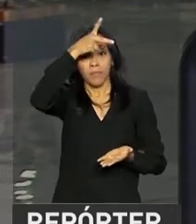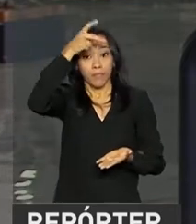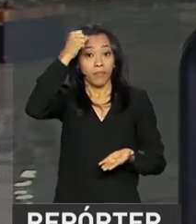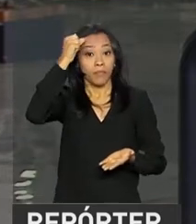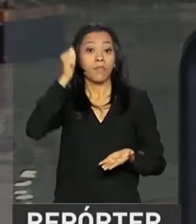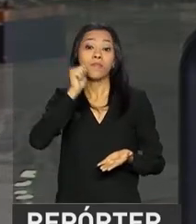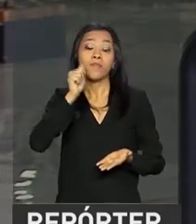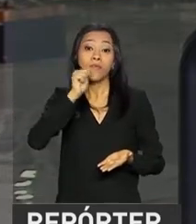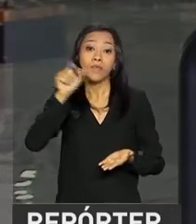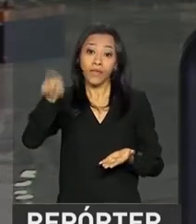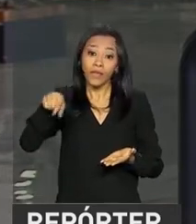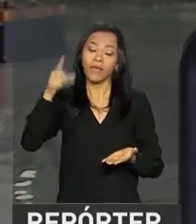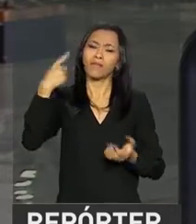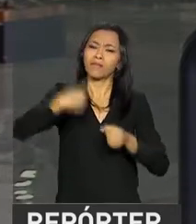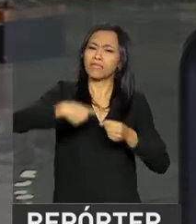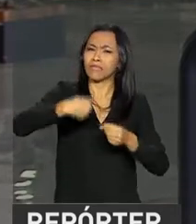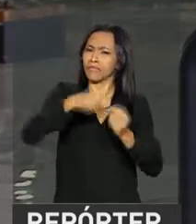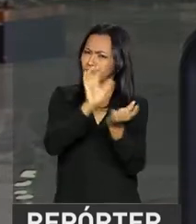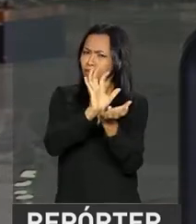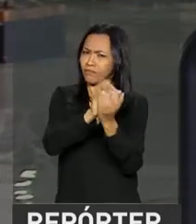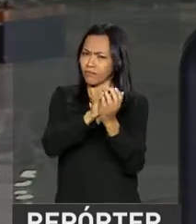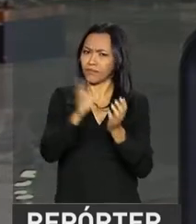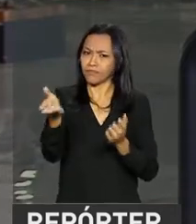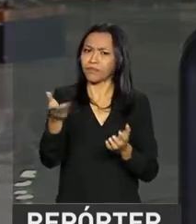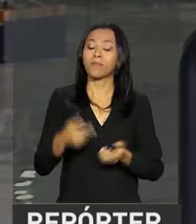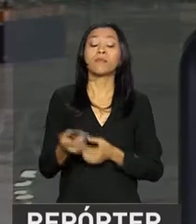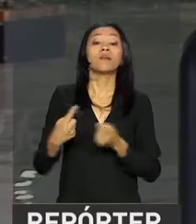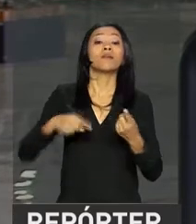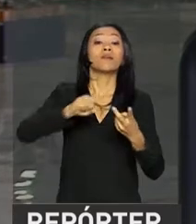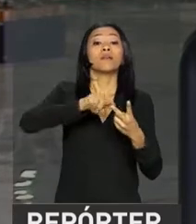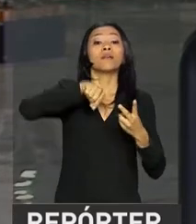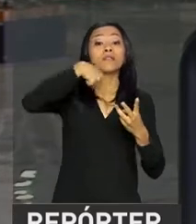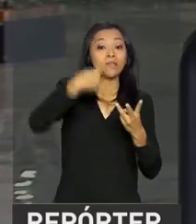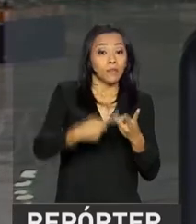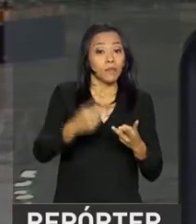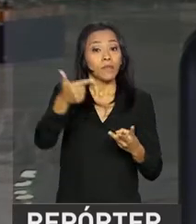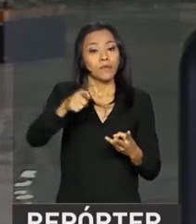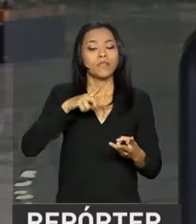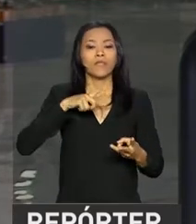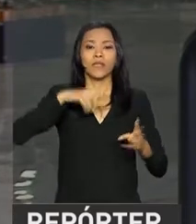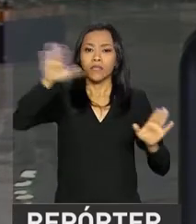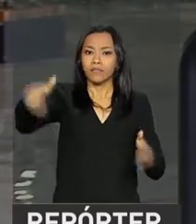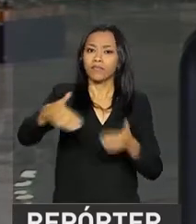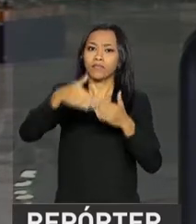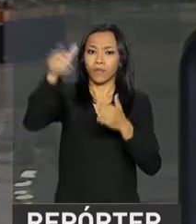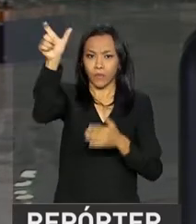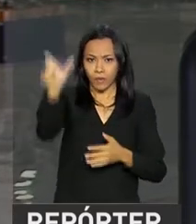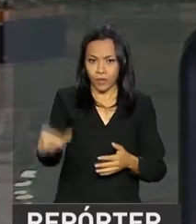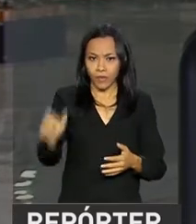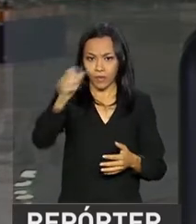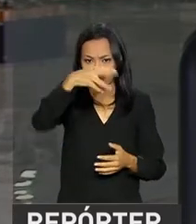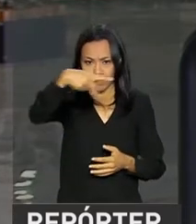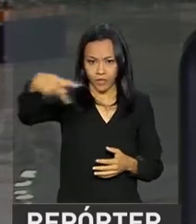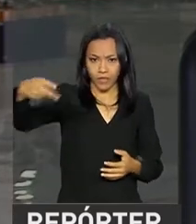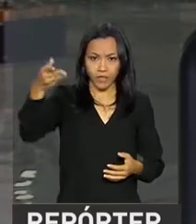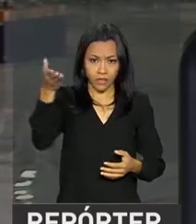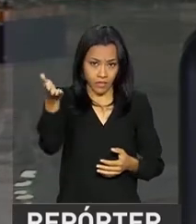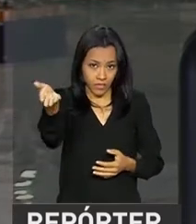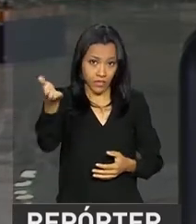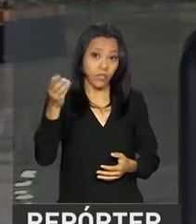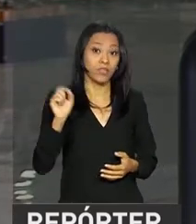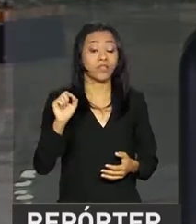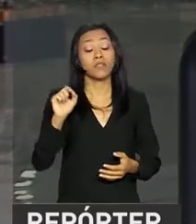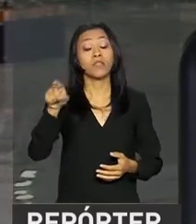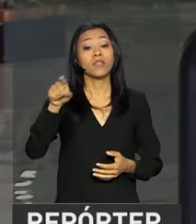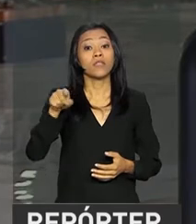município de Ipojuca, no Pernambuco. Em seguida ele recebe o presidente da United Health Group no Brasil e